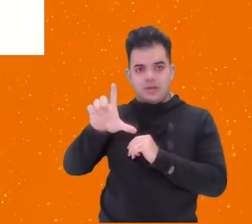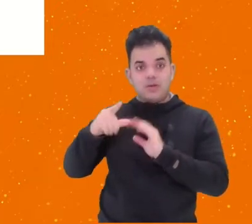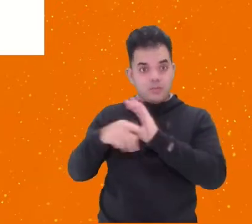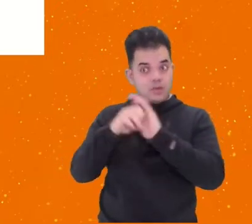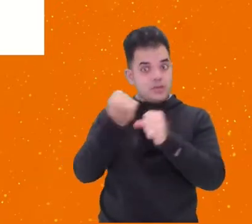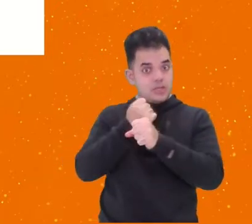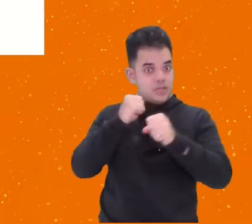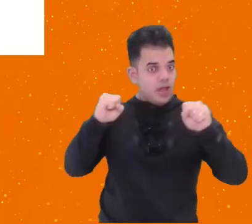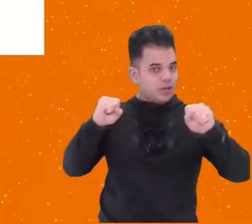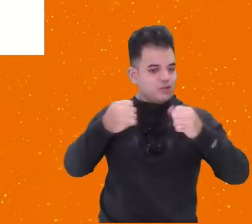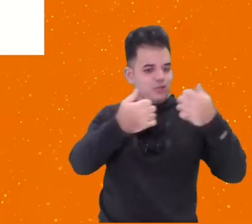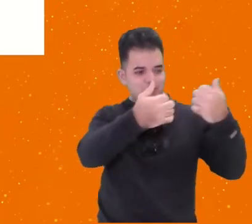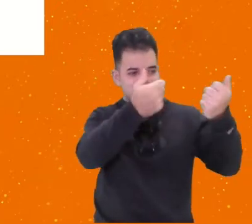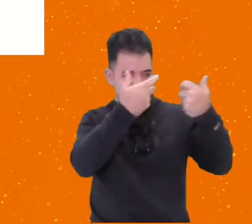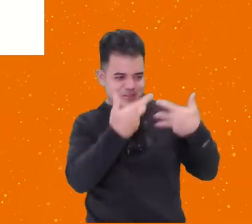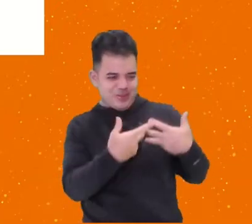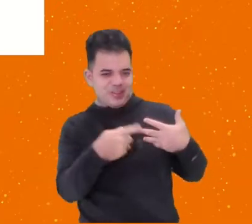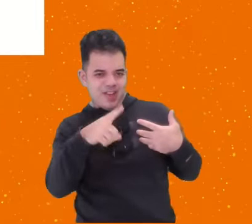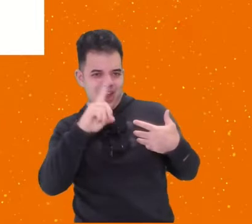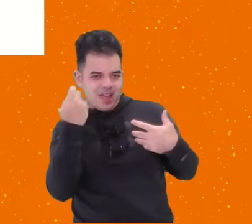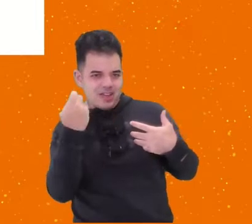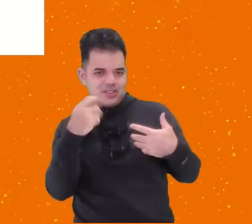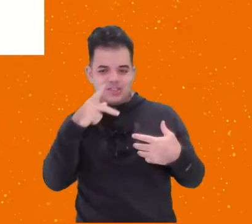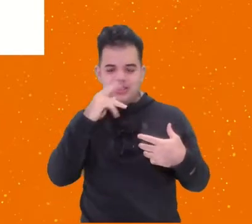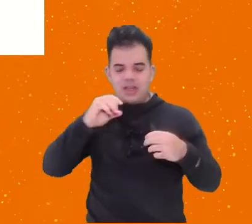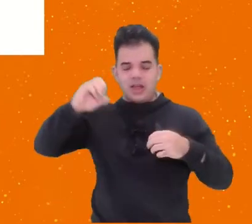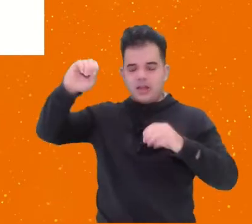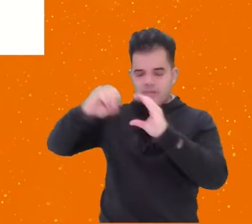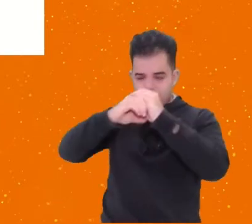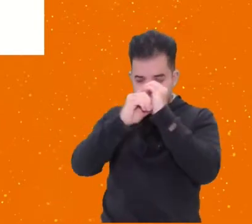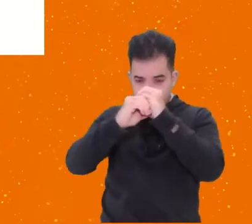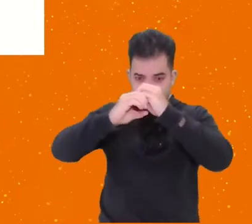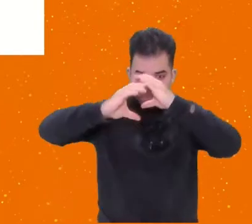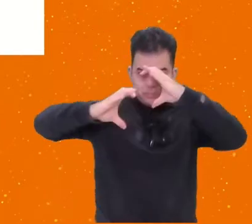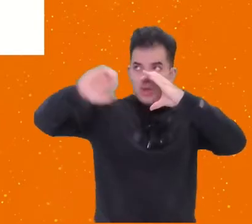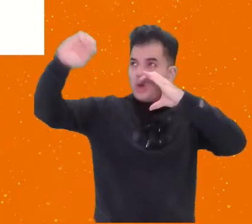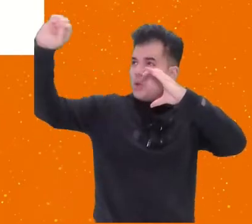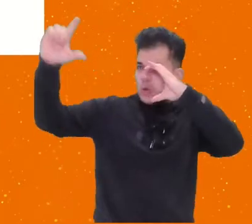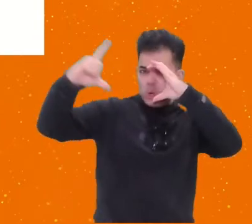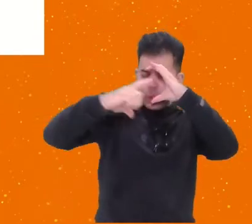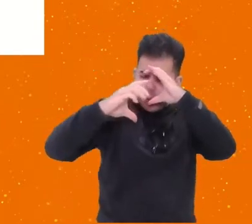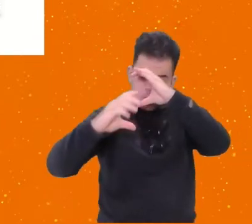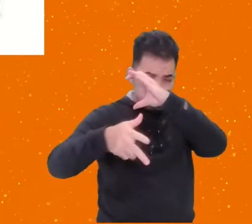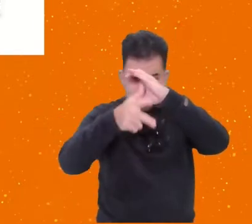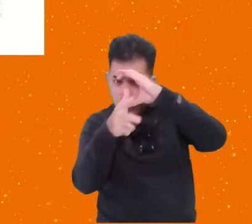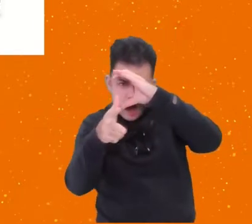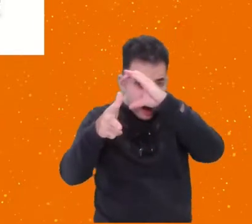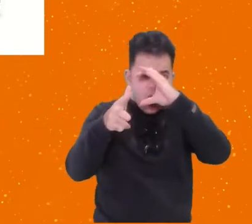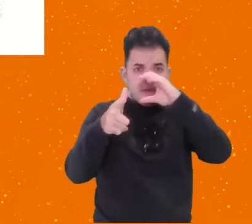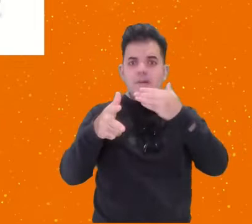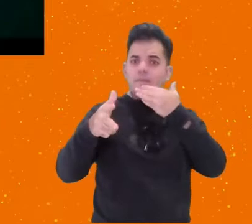como o próprio Felipe estava comentando, um pixel maior, entra mais luz, você tem um controle melhor da imagem e tal. E